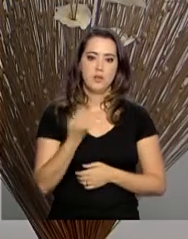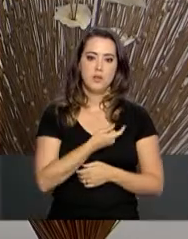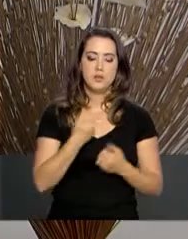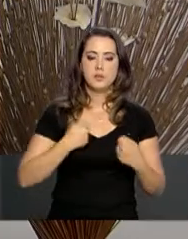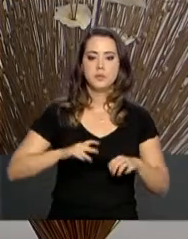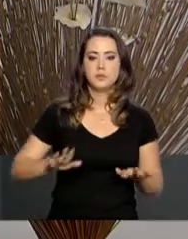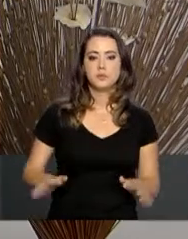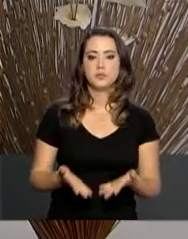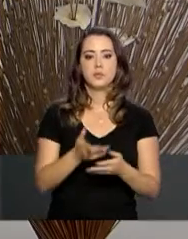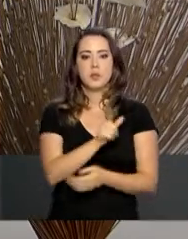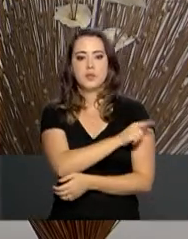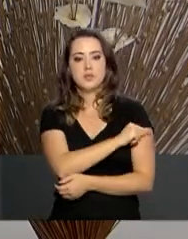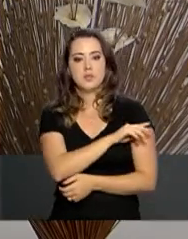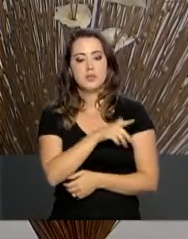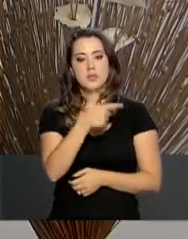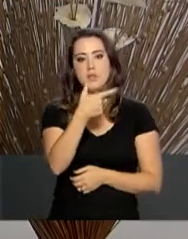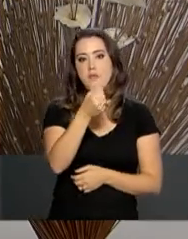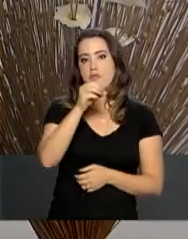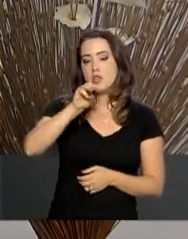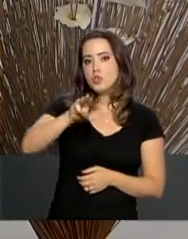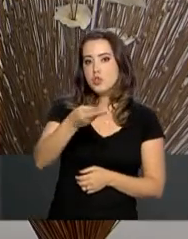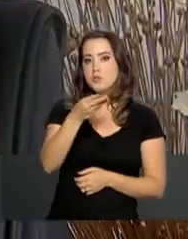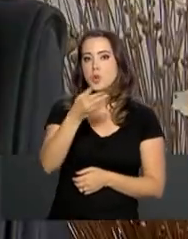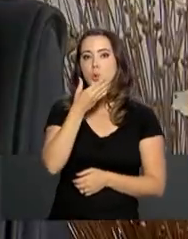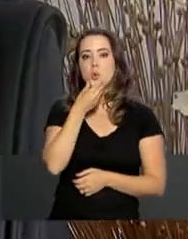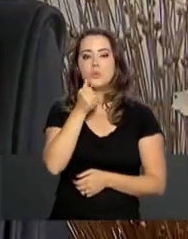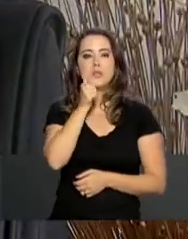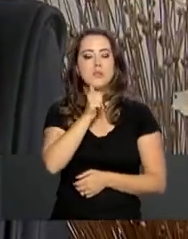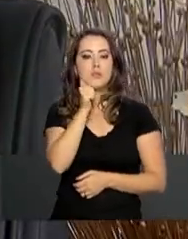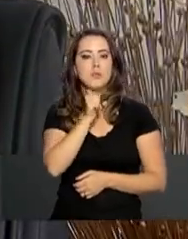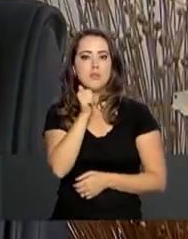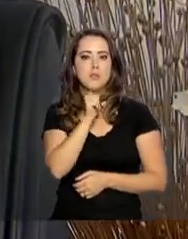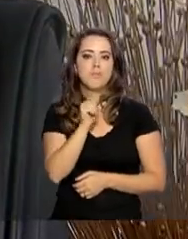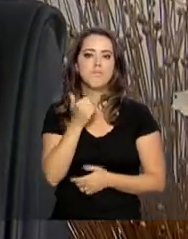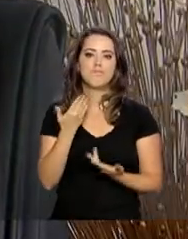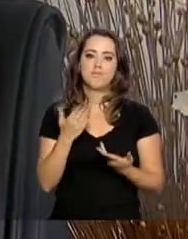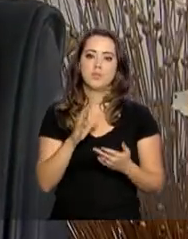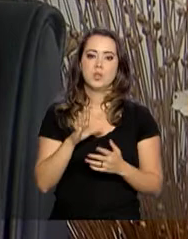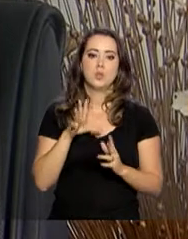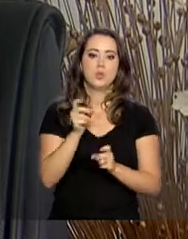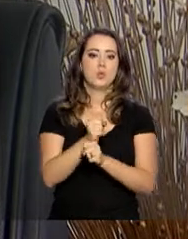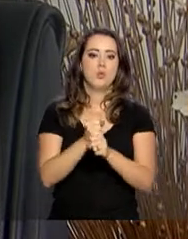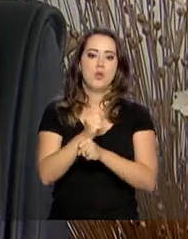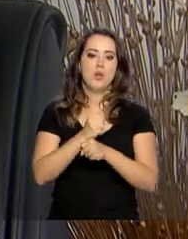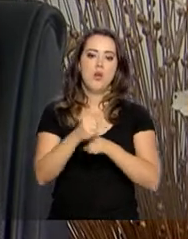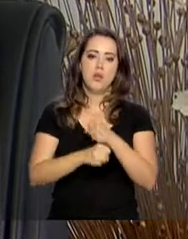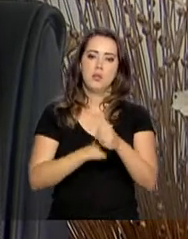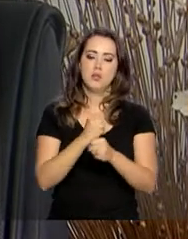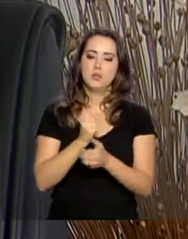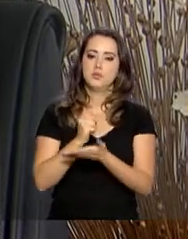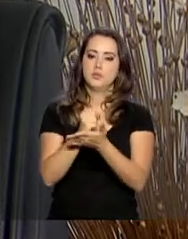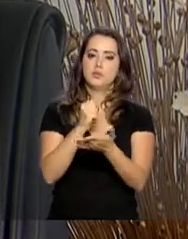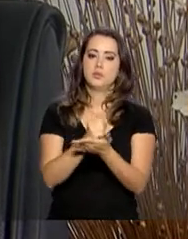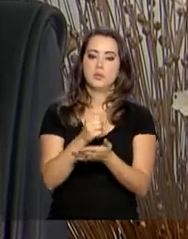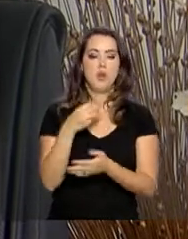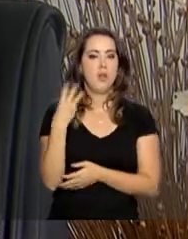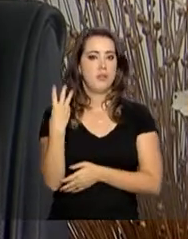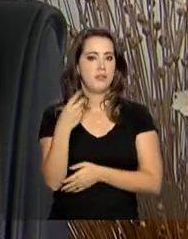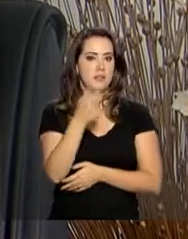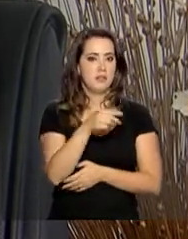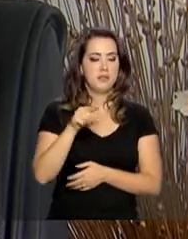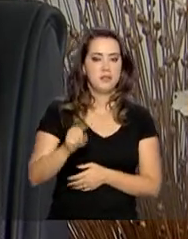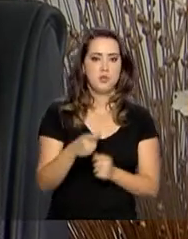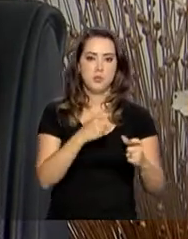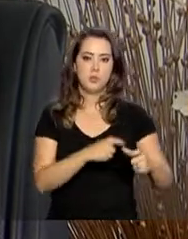vacinar entre 20 milhões de meninos e meninas. Essa vacina está disponível durante todo o ano nas 37 mil salas de vacina